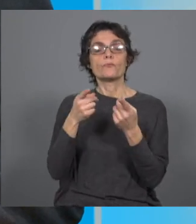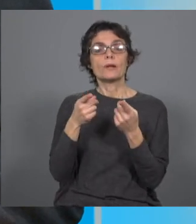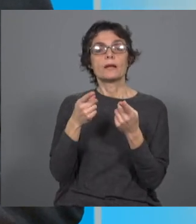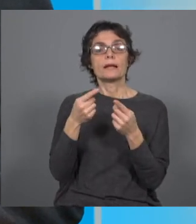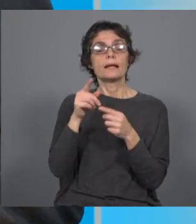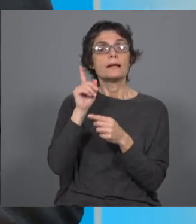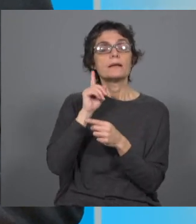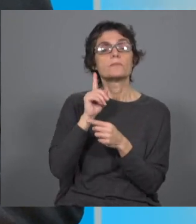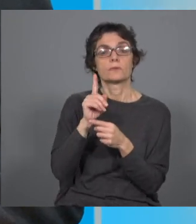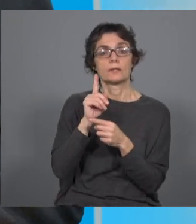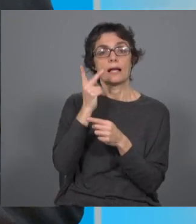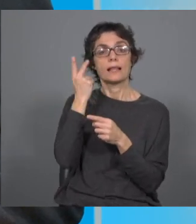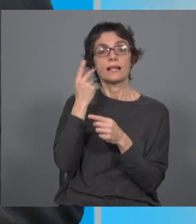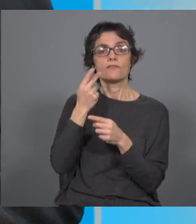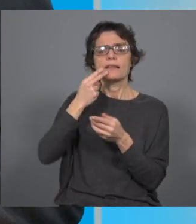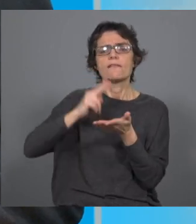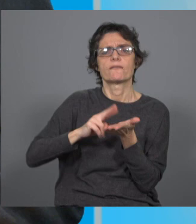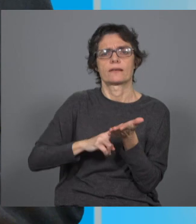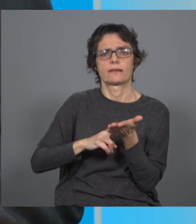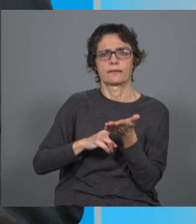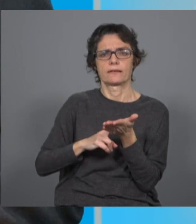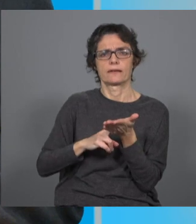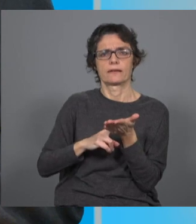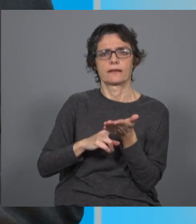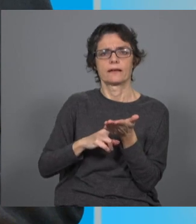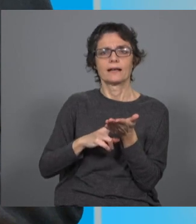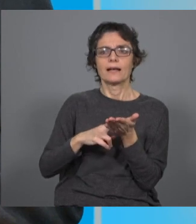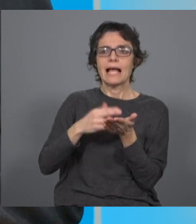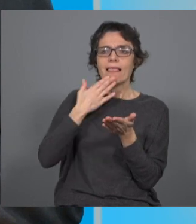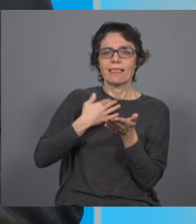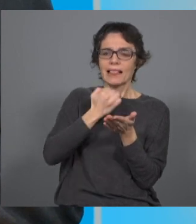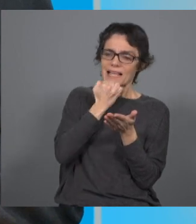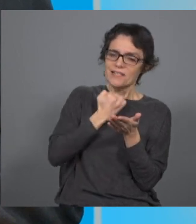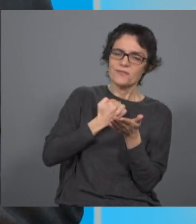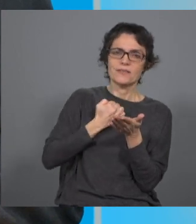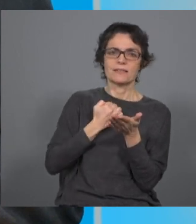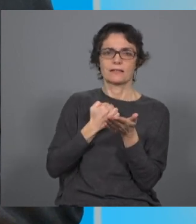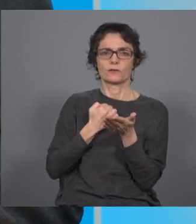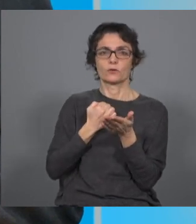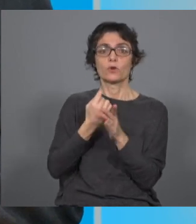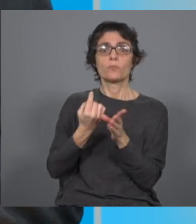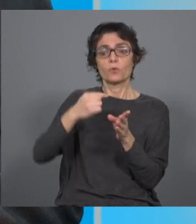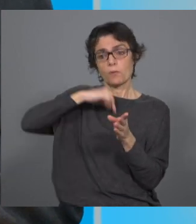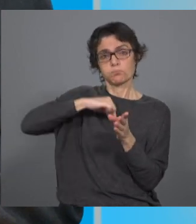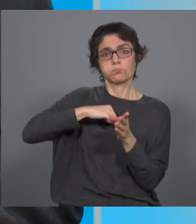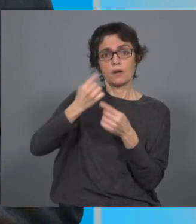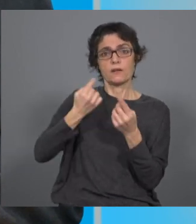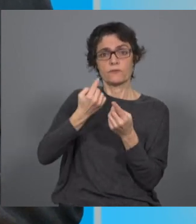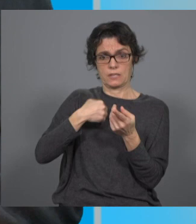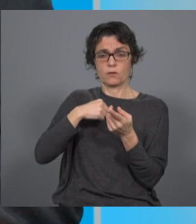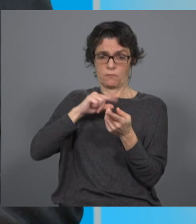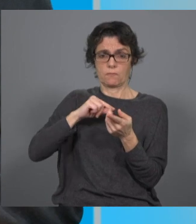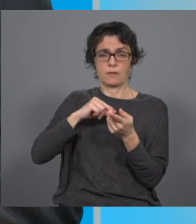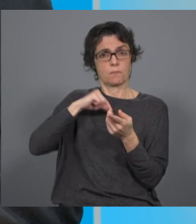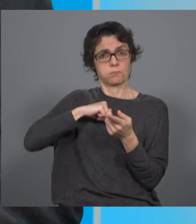pela maturidade. E a maturidade é isso mesmo. É perceber que a verdade que eu tenho dentro de mim pode ser uma verdade até desagradável, mas eu tenho